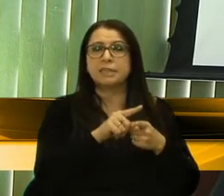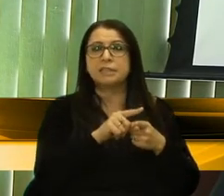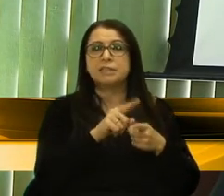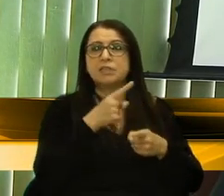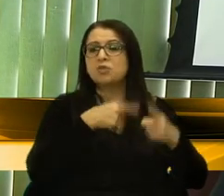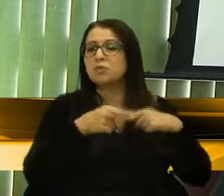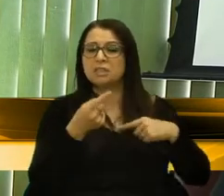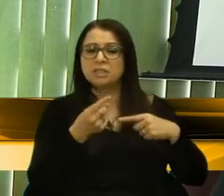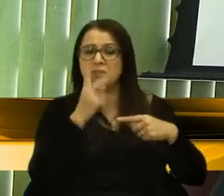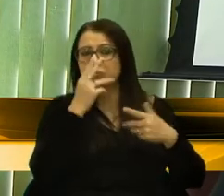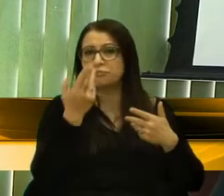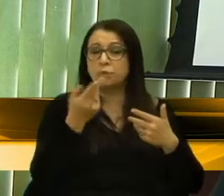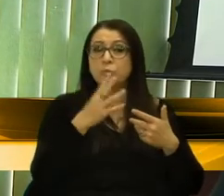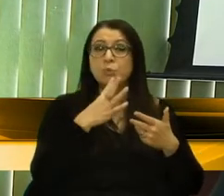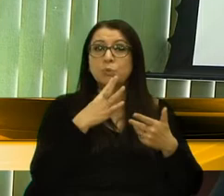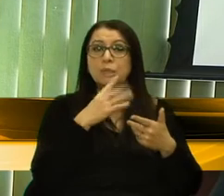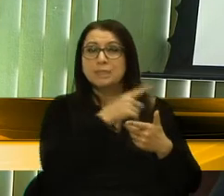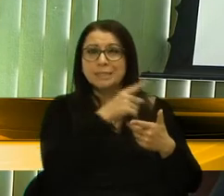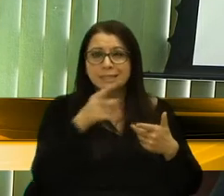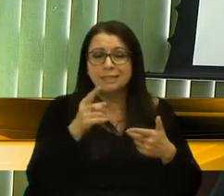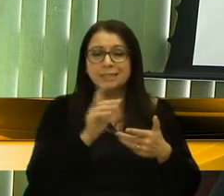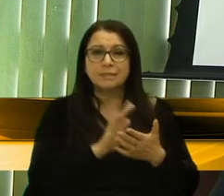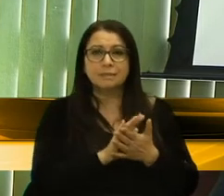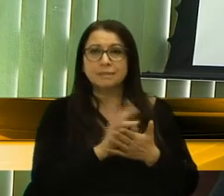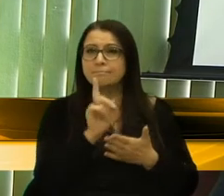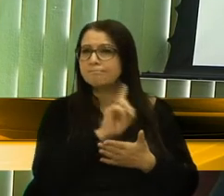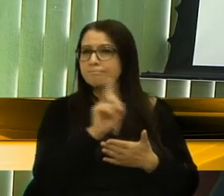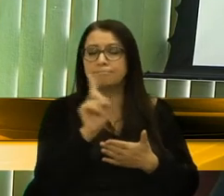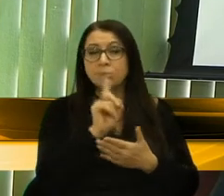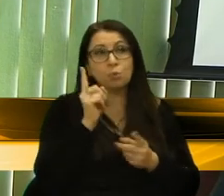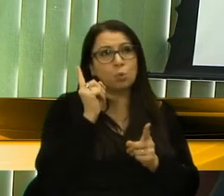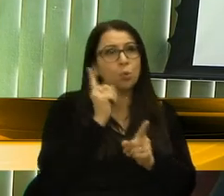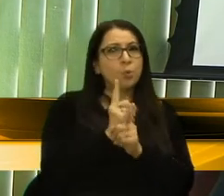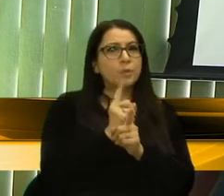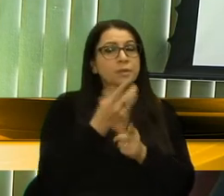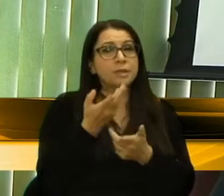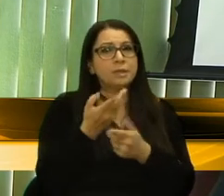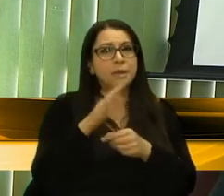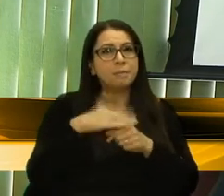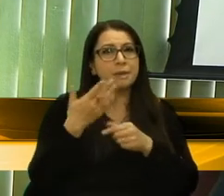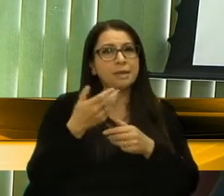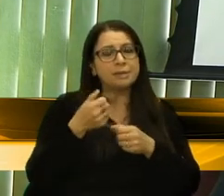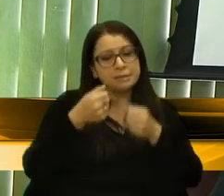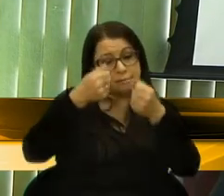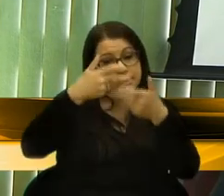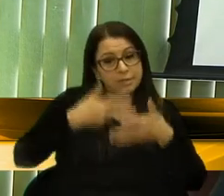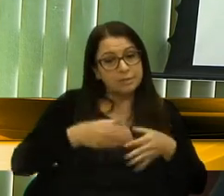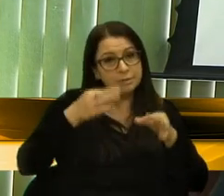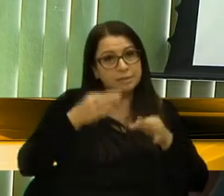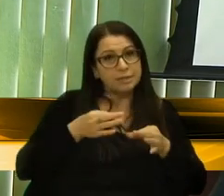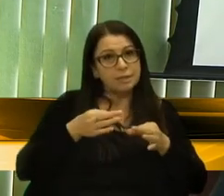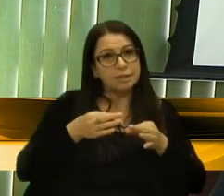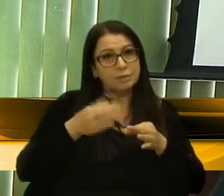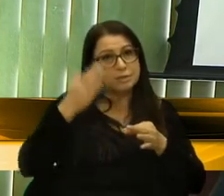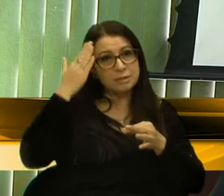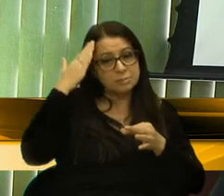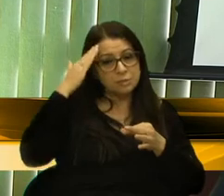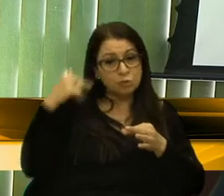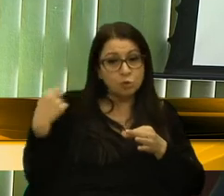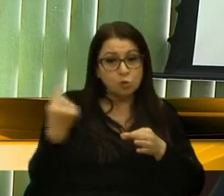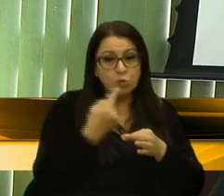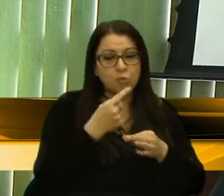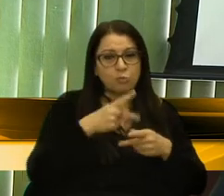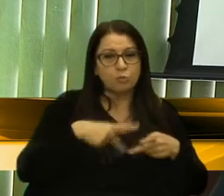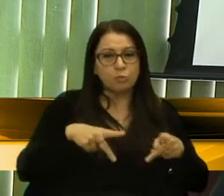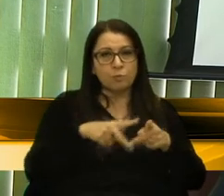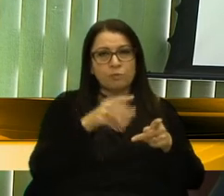tornaram popularmente conhecidas, não encontraram mais abrigo no seio da sabedoria do nosso povo